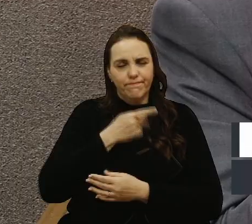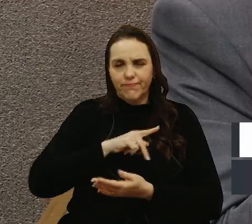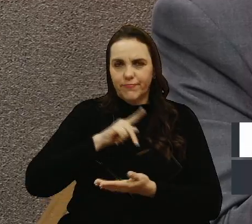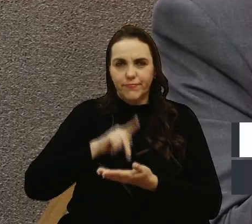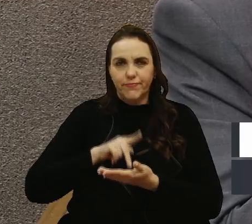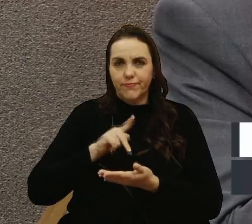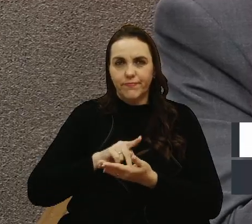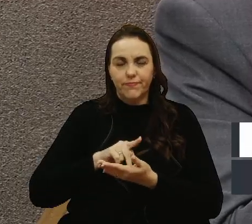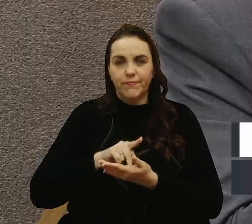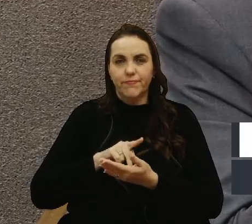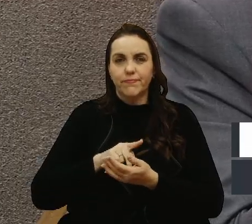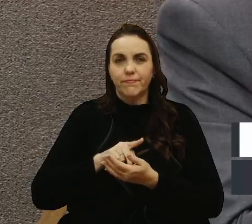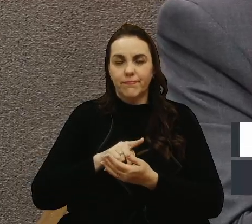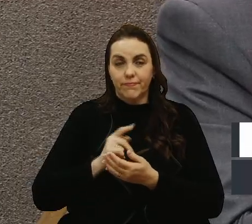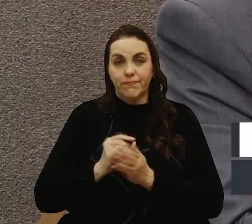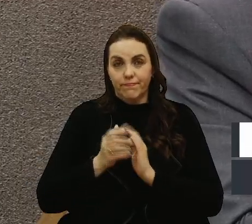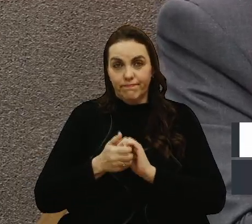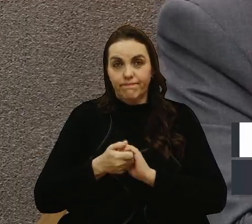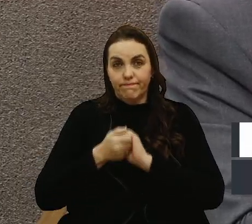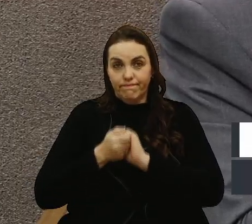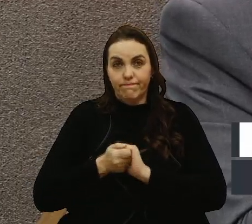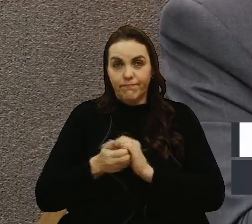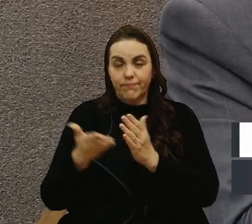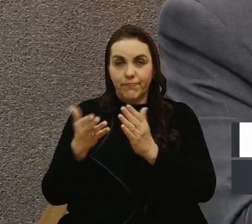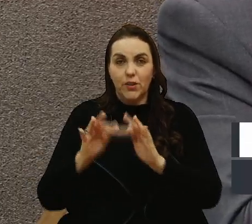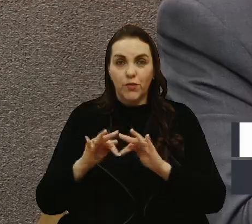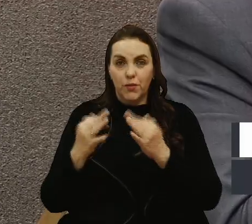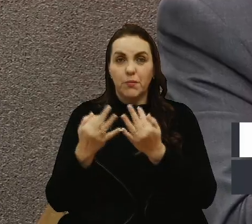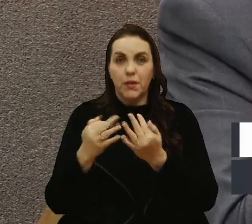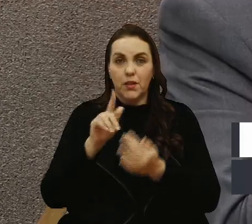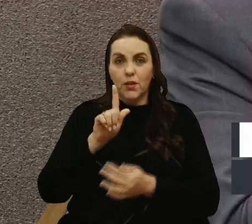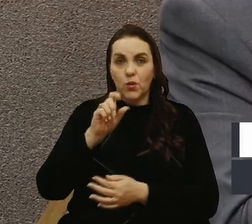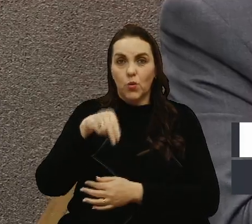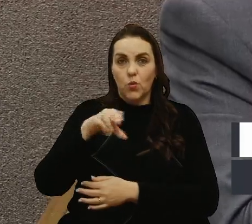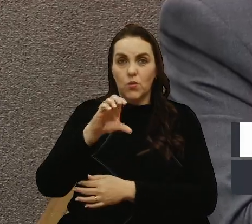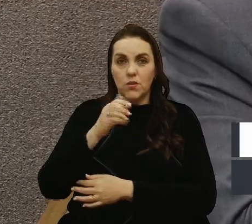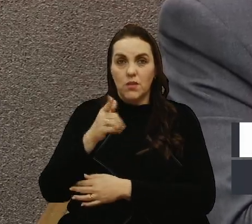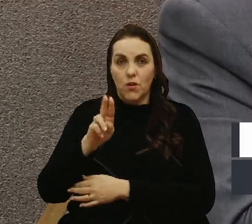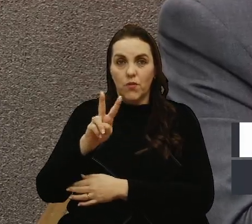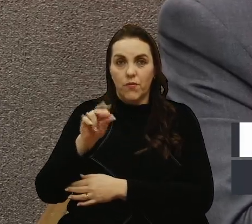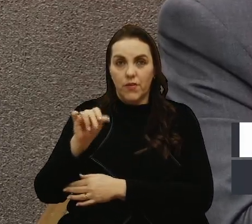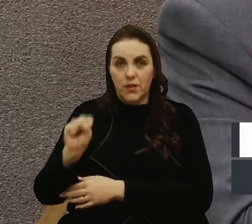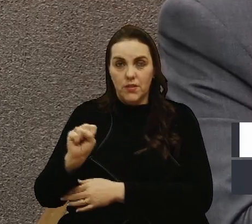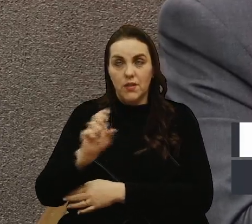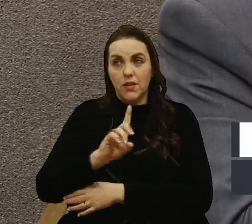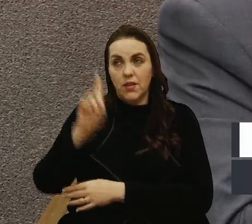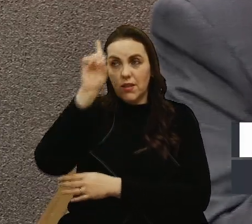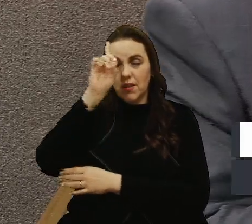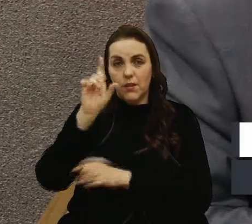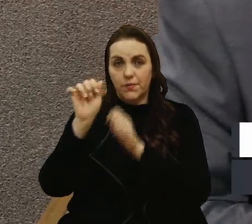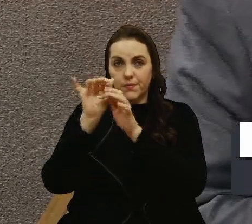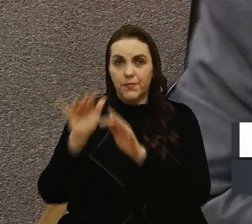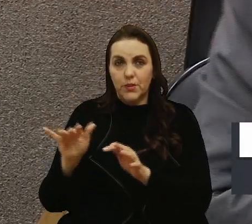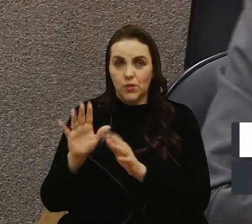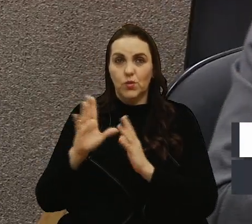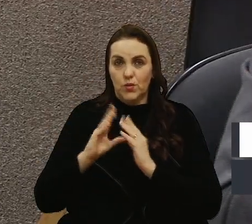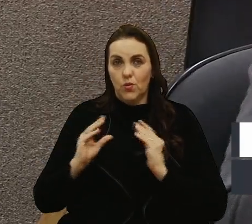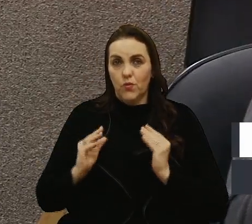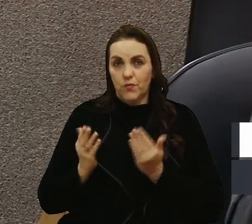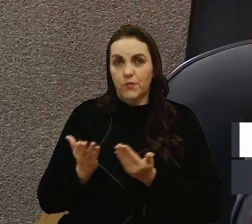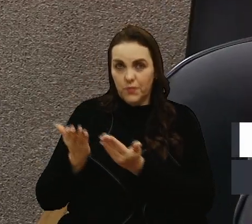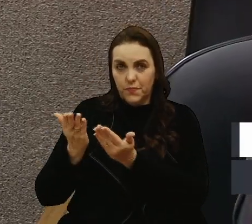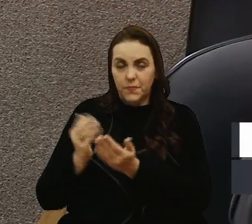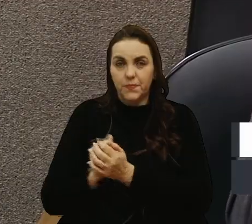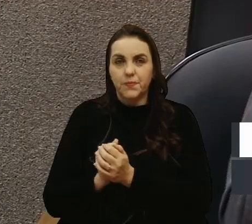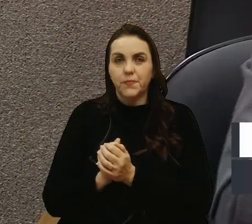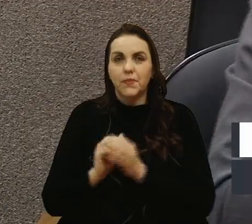as nossas mais sinceras condolências a toda a família Gonçalves, que Deus possa confortar cada um dos senhores e senhoras. O velório vai ser